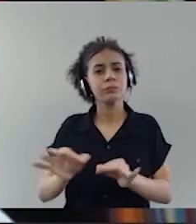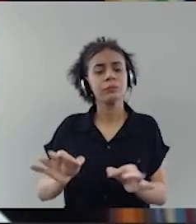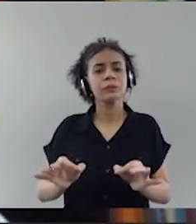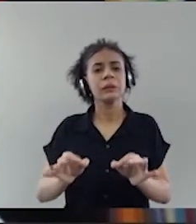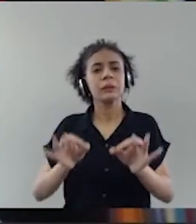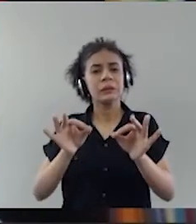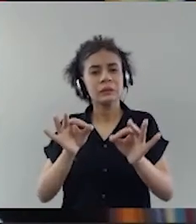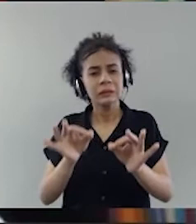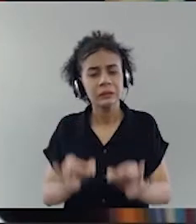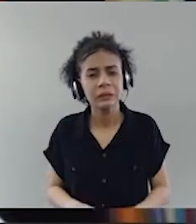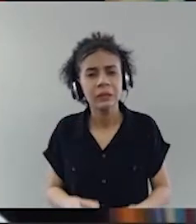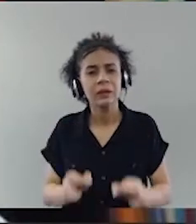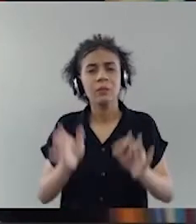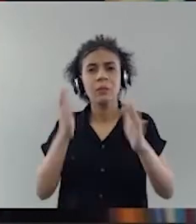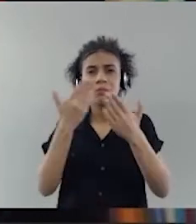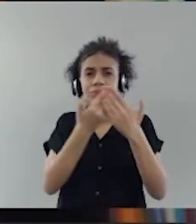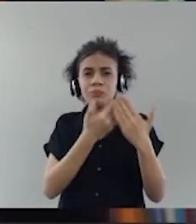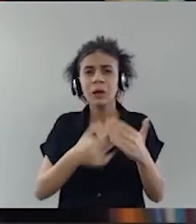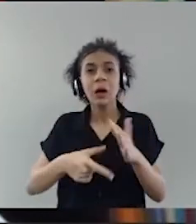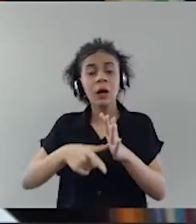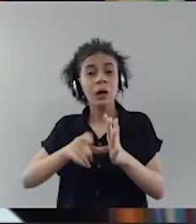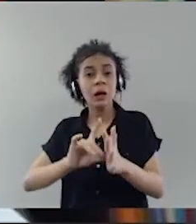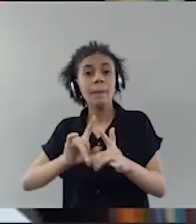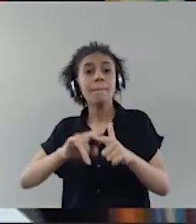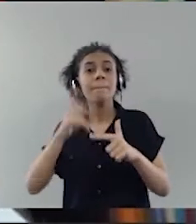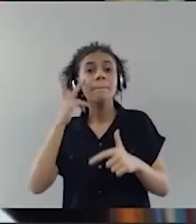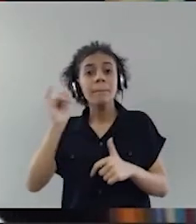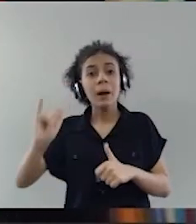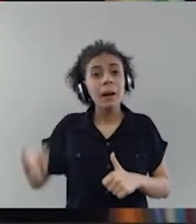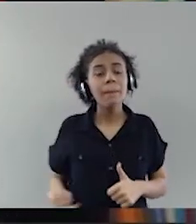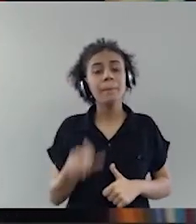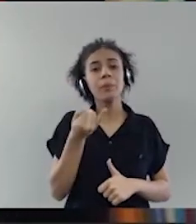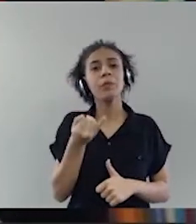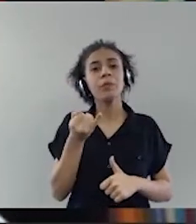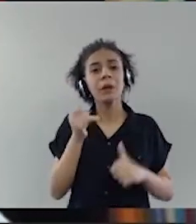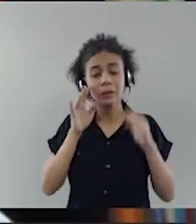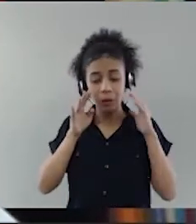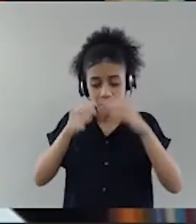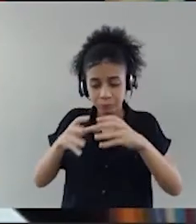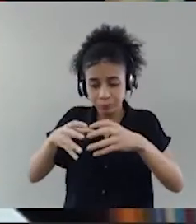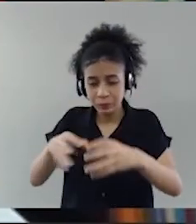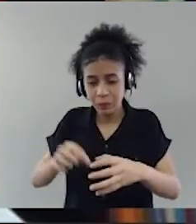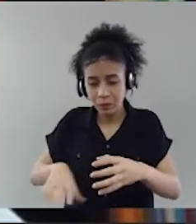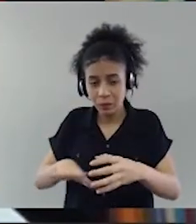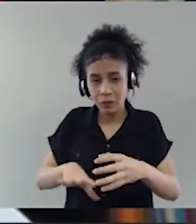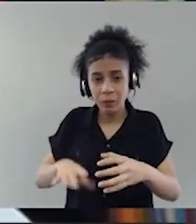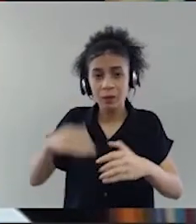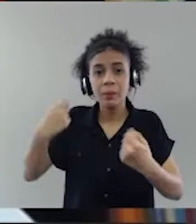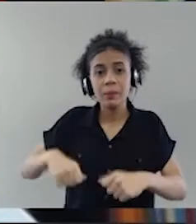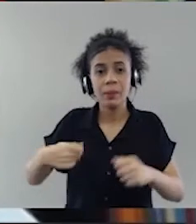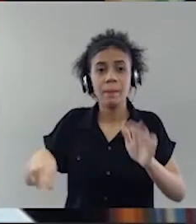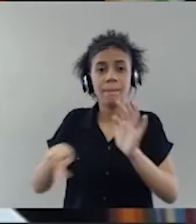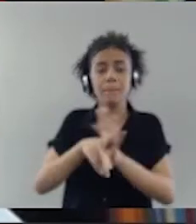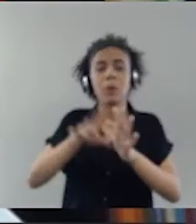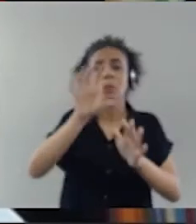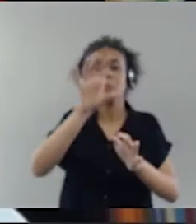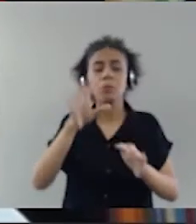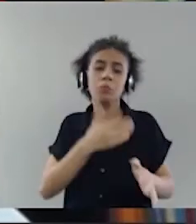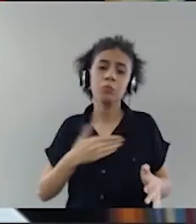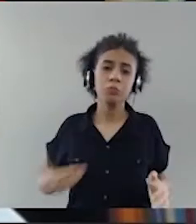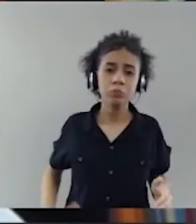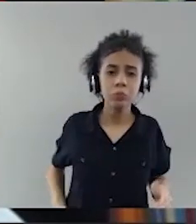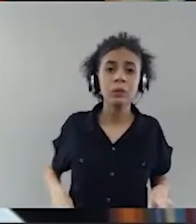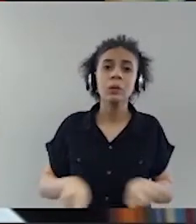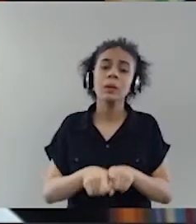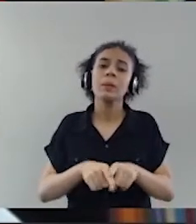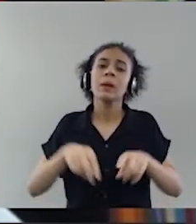C, né, articulada, planejada, para aproveitar as peculiaridades e necessidades, né, das entidades públicas e também